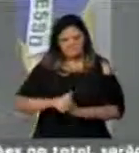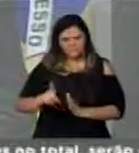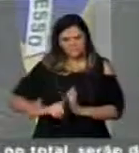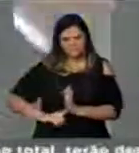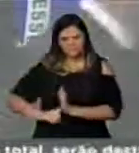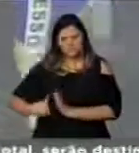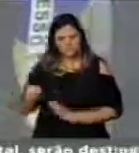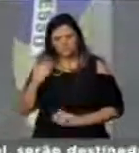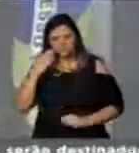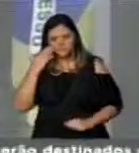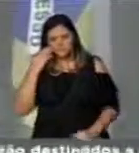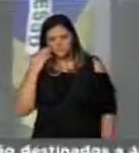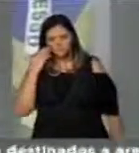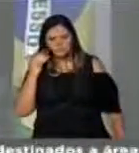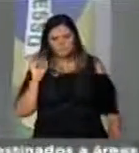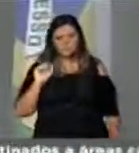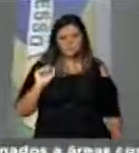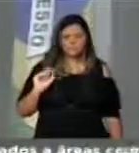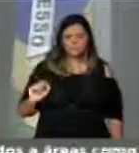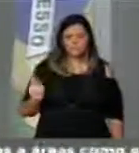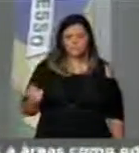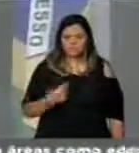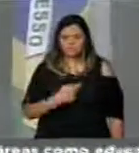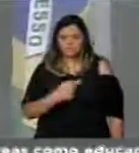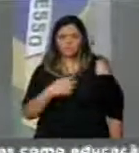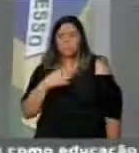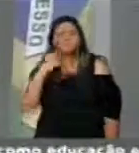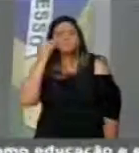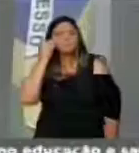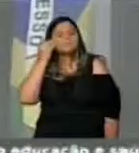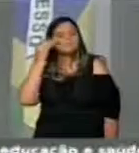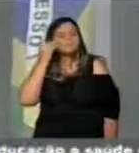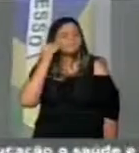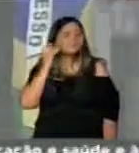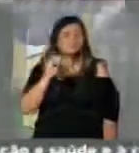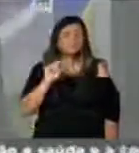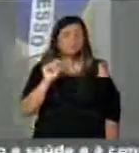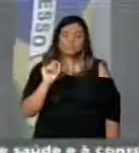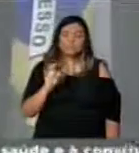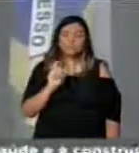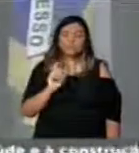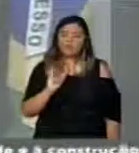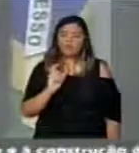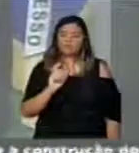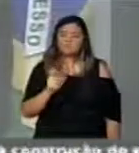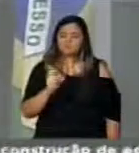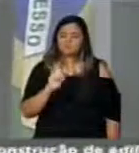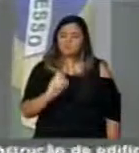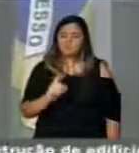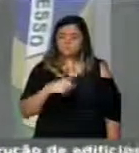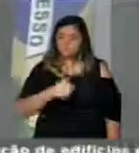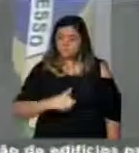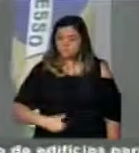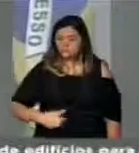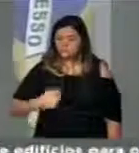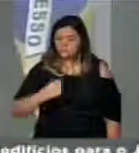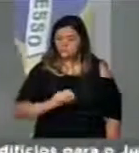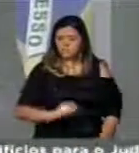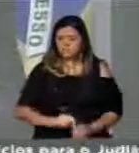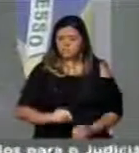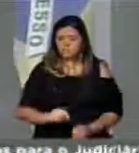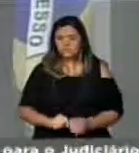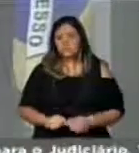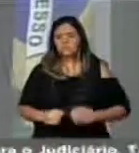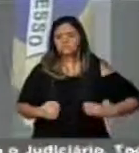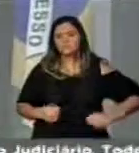gestão e da busca da eficiência na gestão pública o que a população quer é nada mais nada menos do que um bom serviço